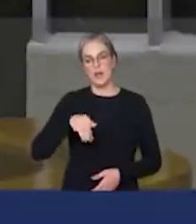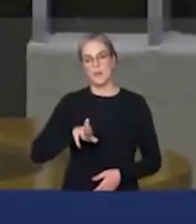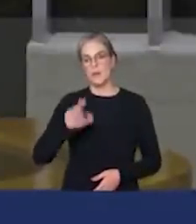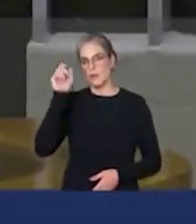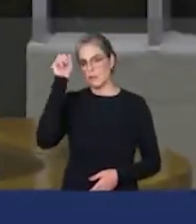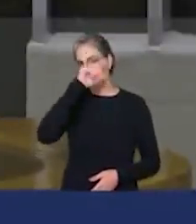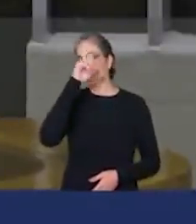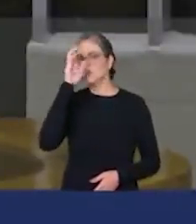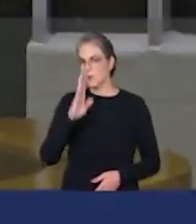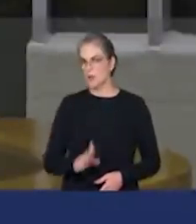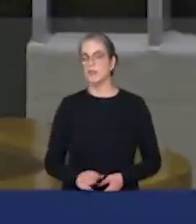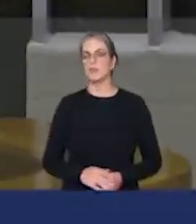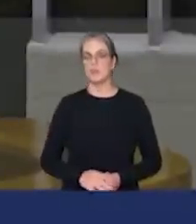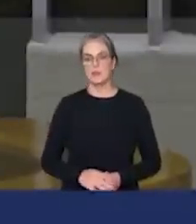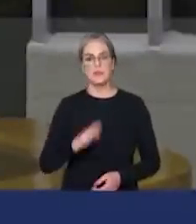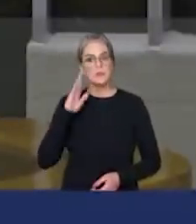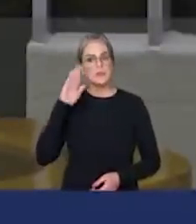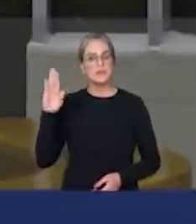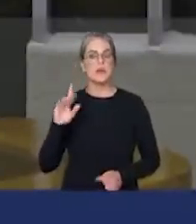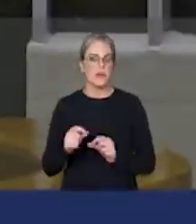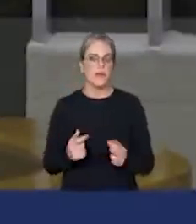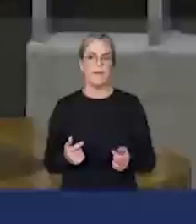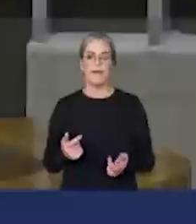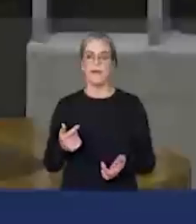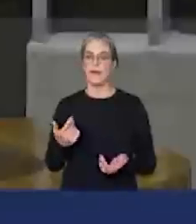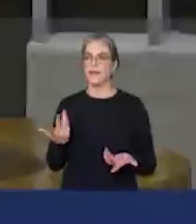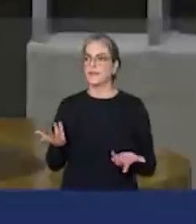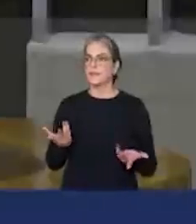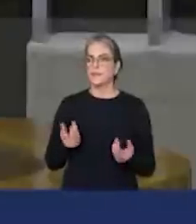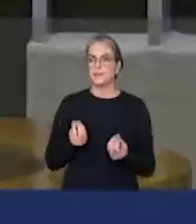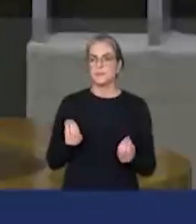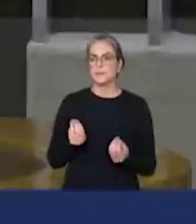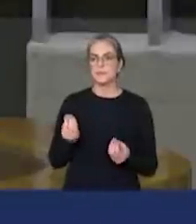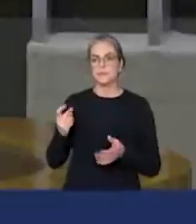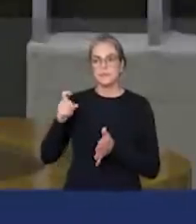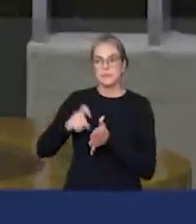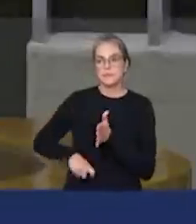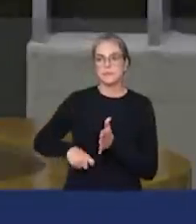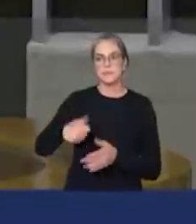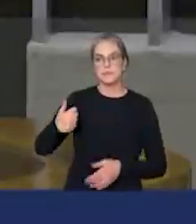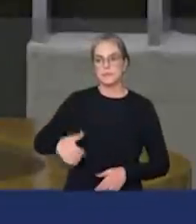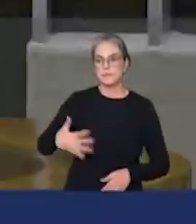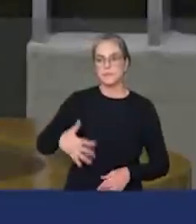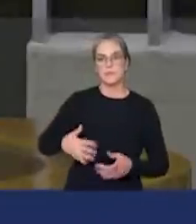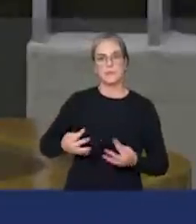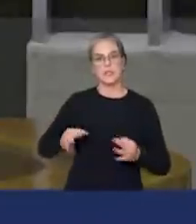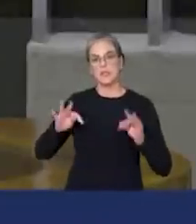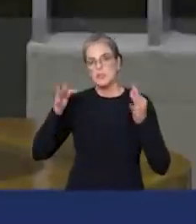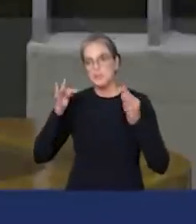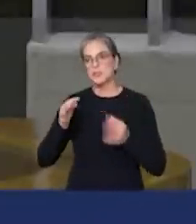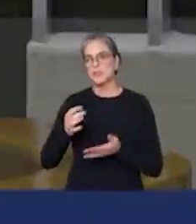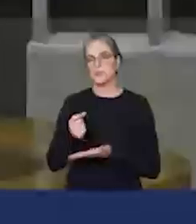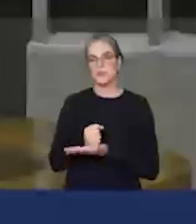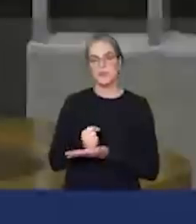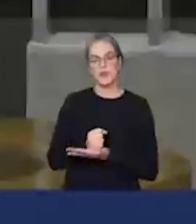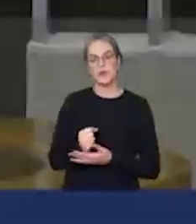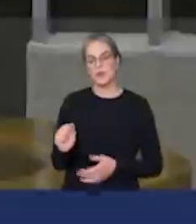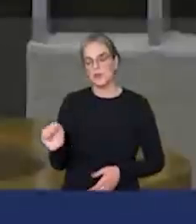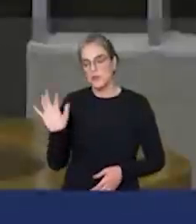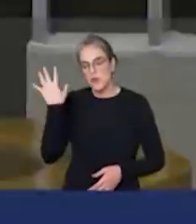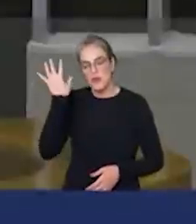difícil principalmente pelas taxas que a gente recebe aqui para tecnologia para os jogos que são altíssimas